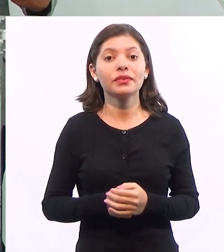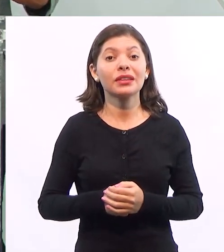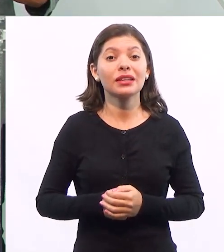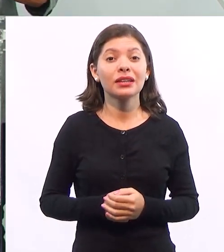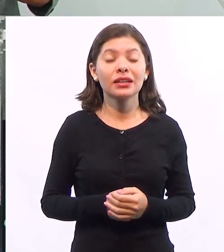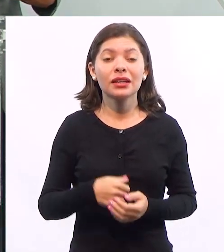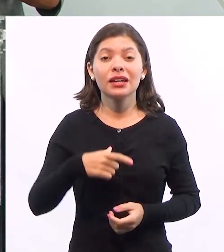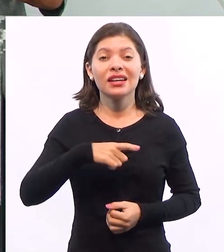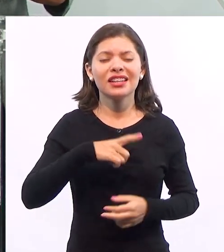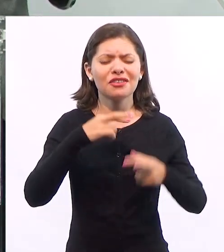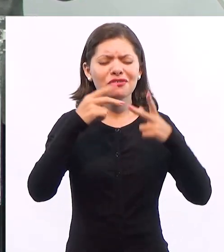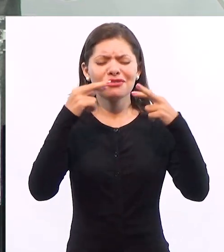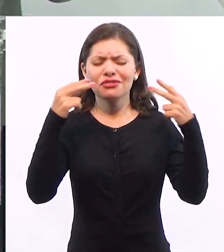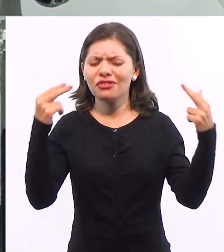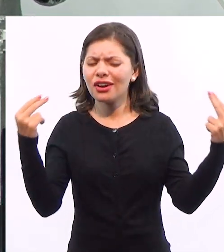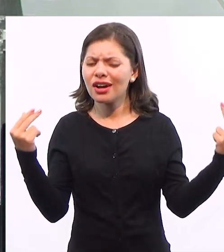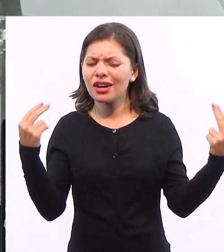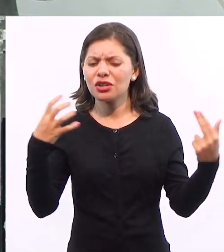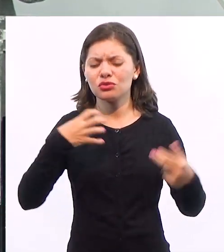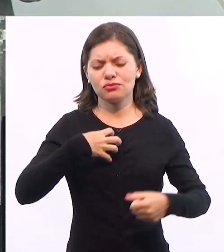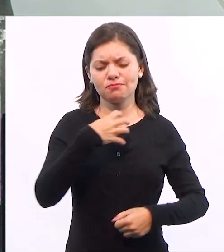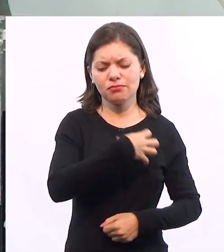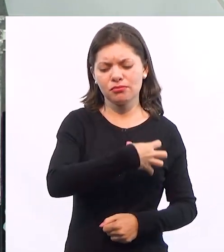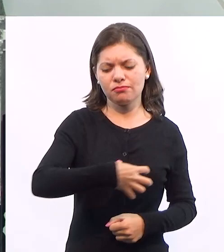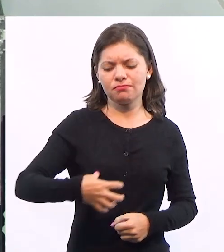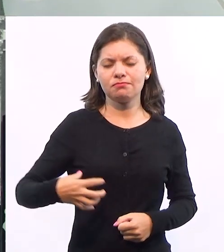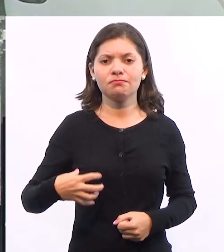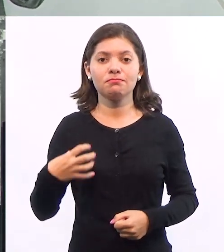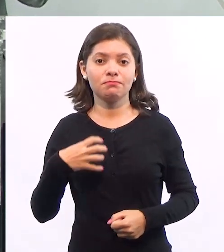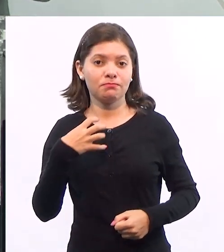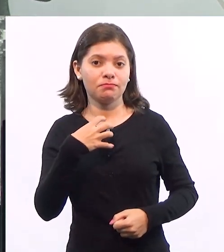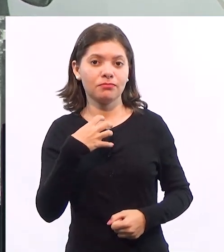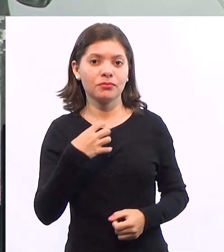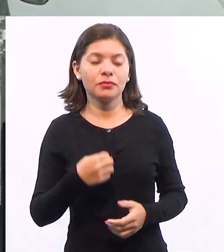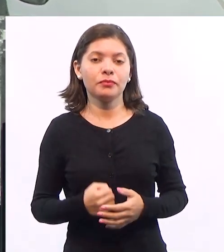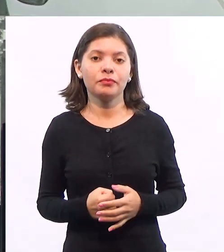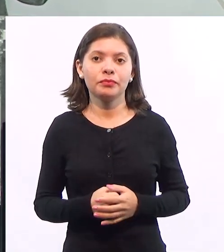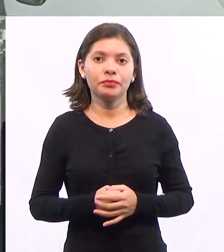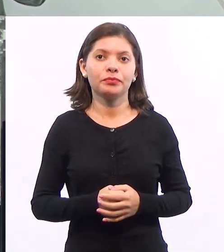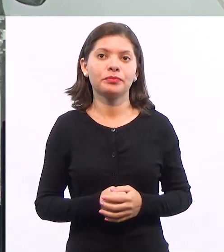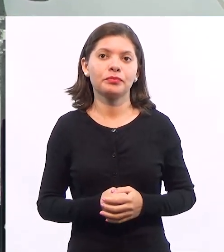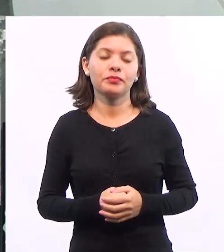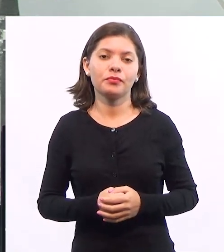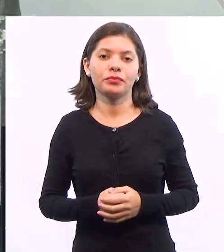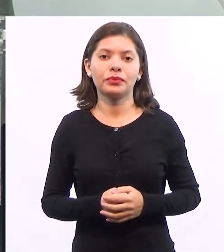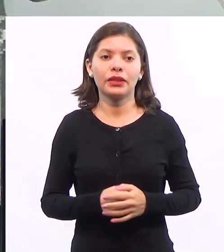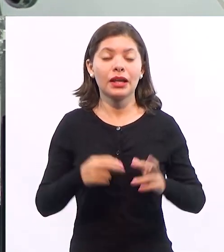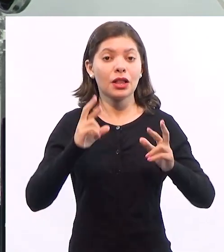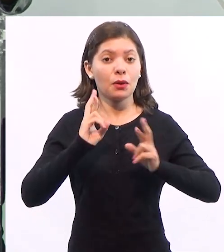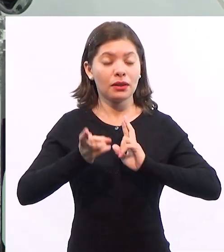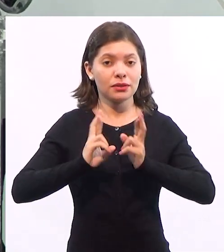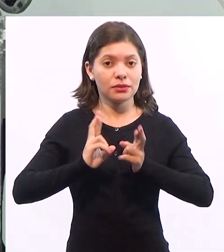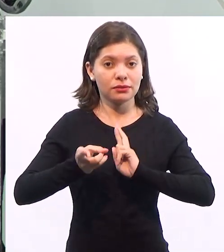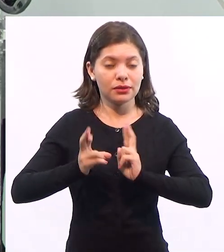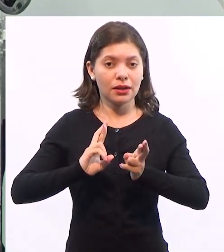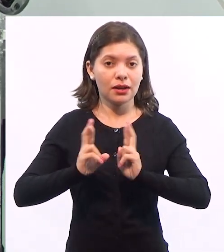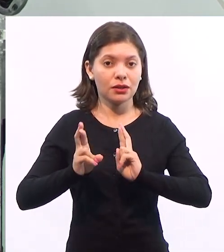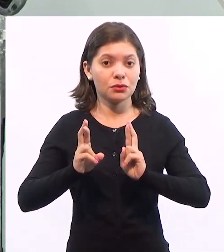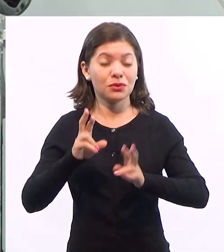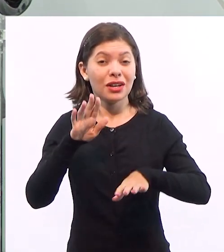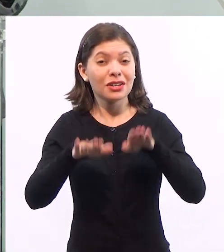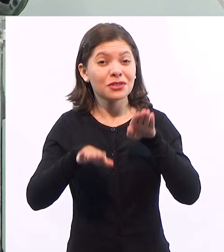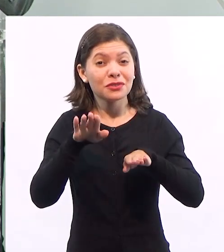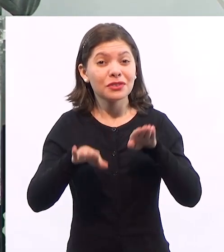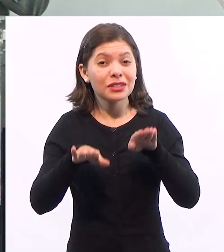tenho aqui vários membros, vários órgãos que funcionam de forma interdependente, tá? Que estão interrelacionados entre